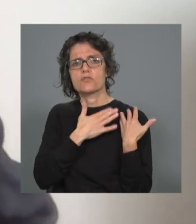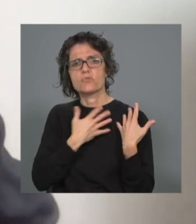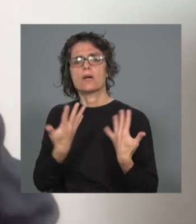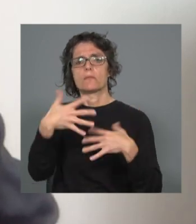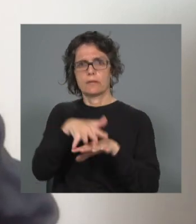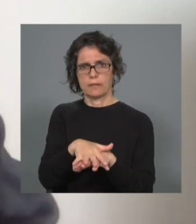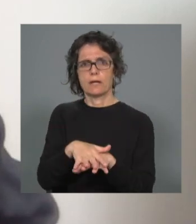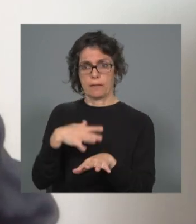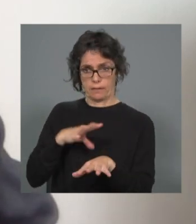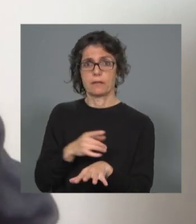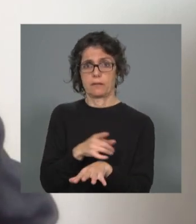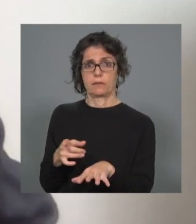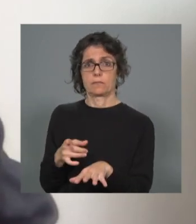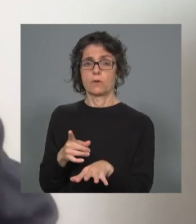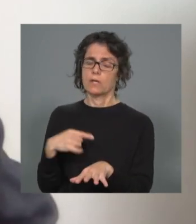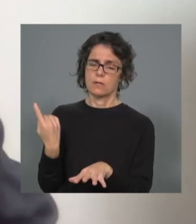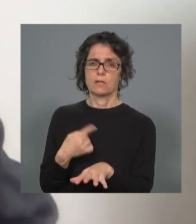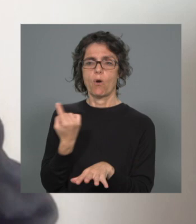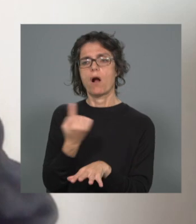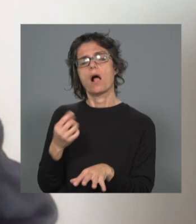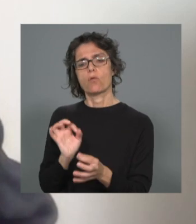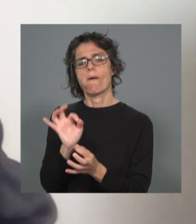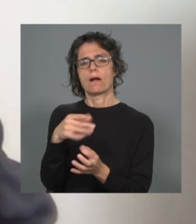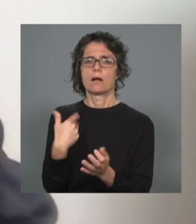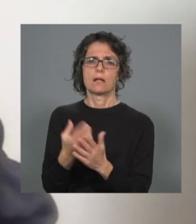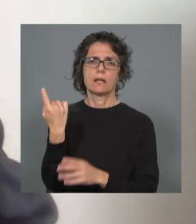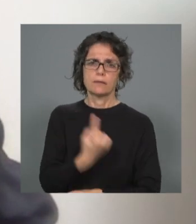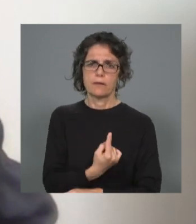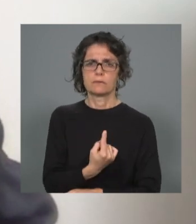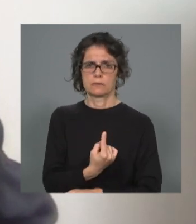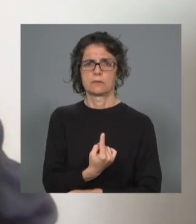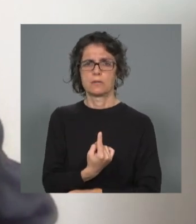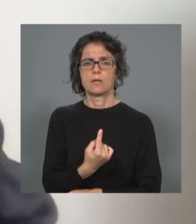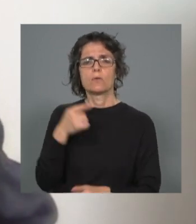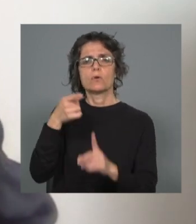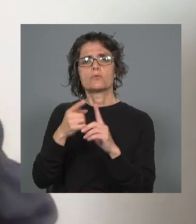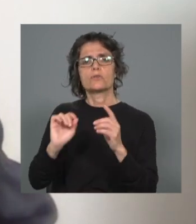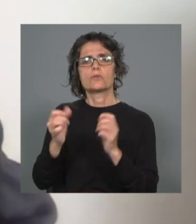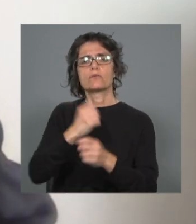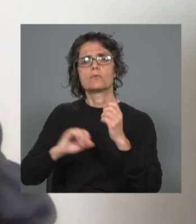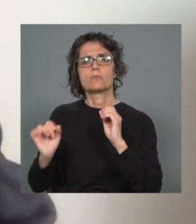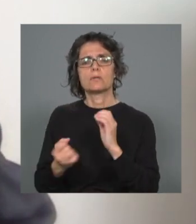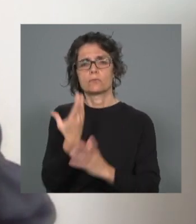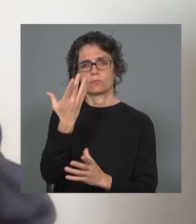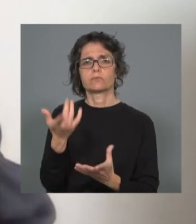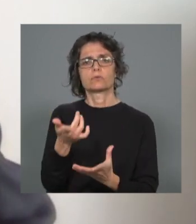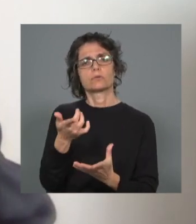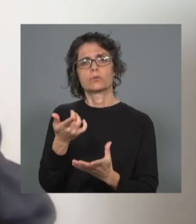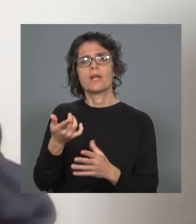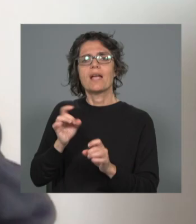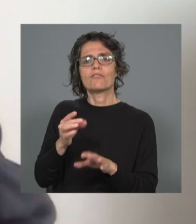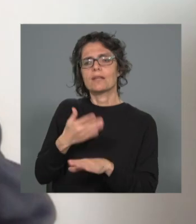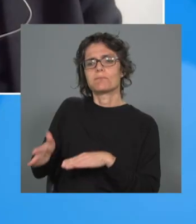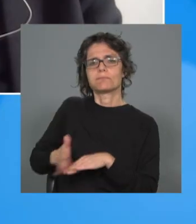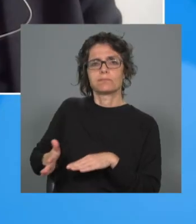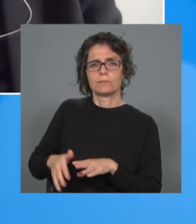integrada, temos de dar o nosso contributo para a constituição deste movimento onde ninguém fique para trás. Parece-lhe que